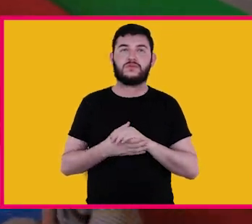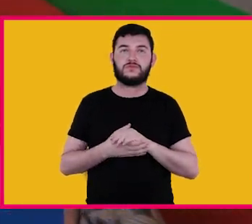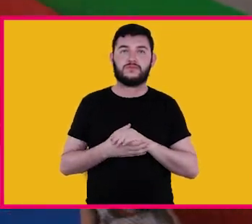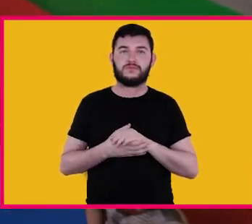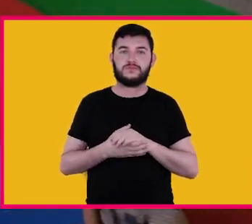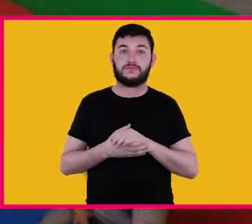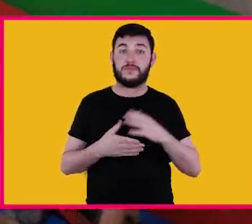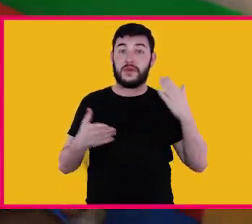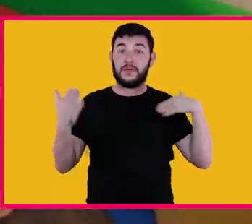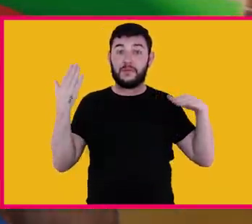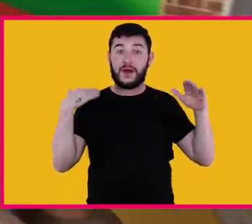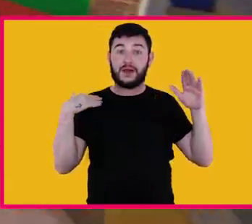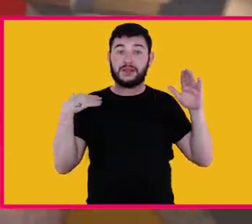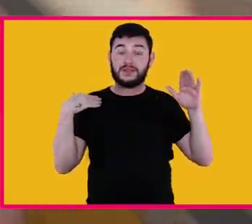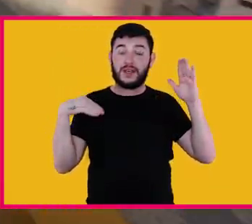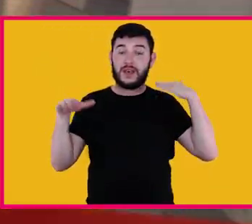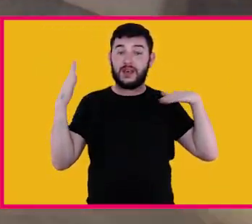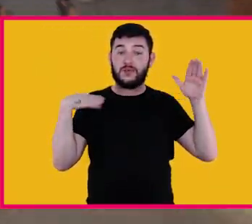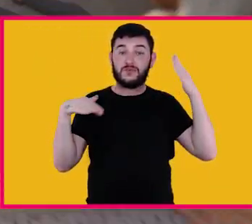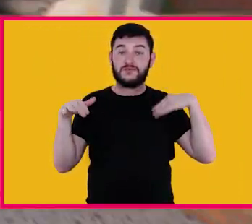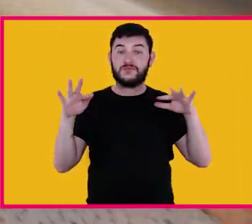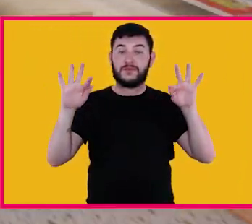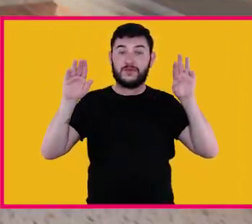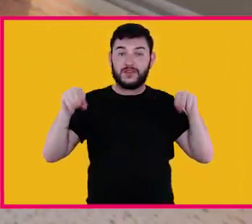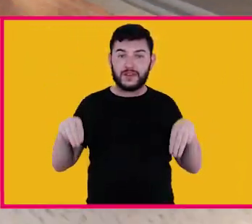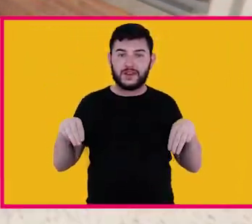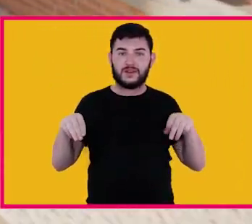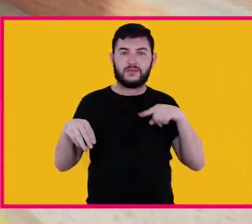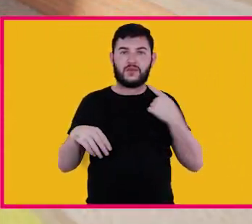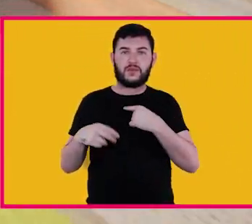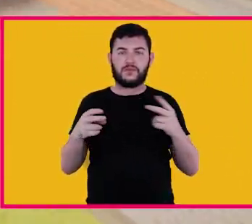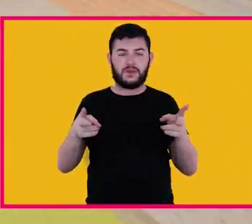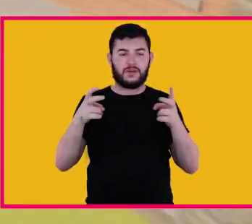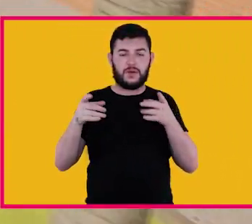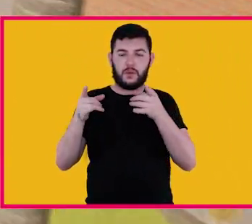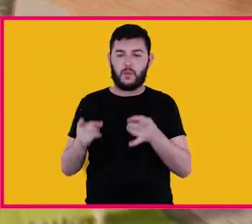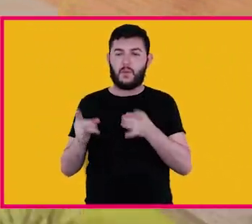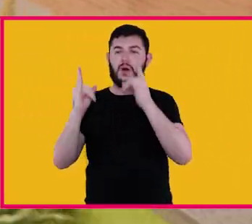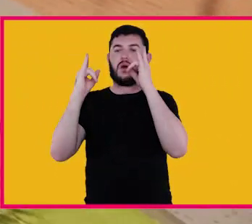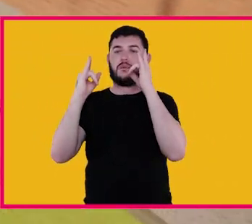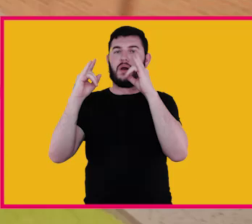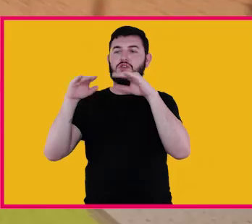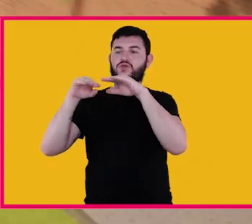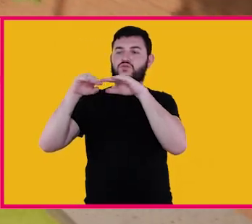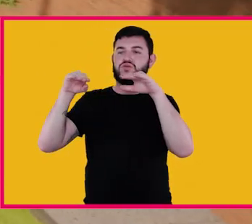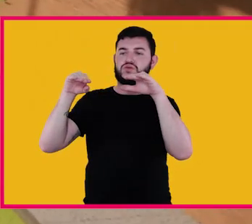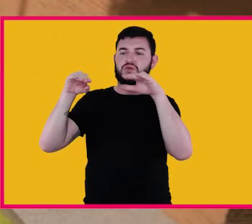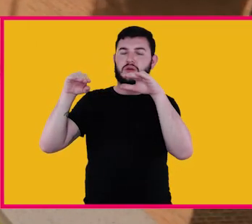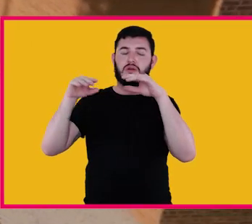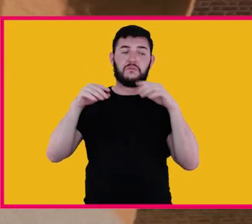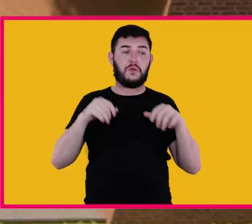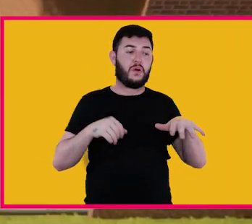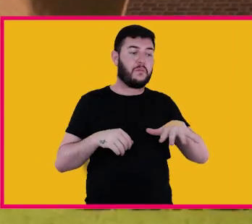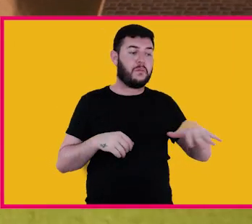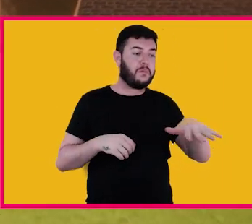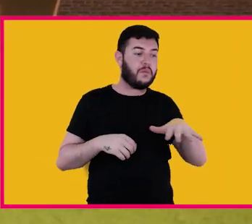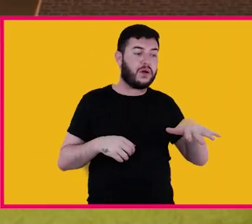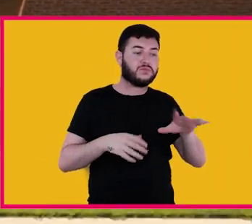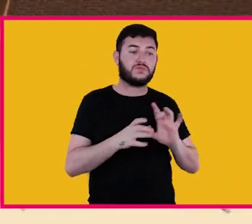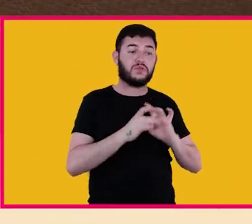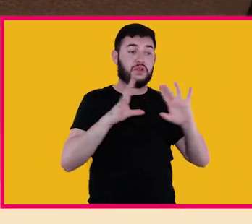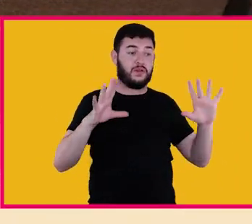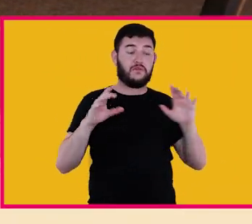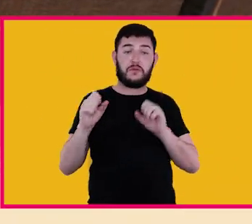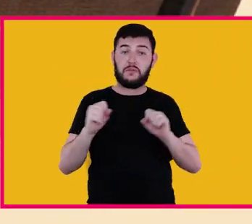Finalizamos esse passeio podendo observar a relação desse espaço do pátio coberto com a área descoberta, também propícia para ser ocupada pelos diferentes mobiliários previstos